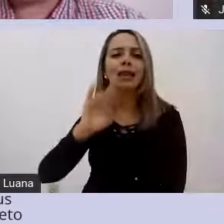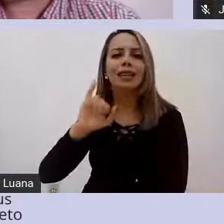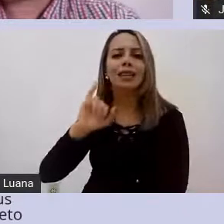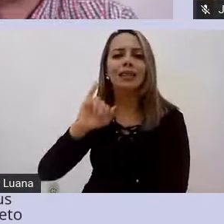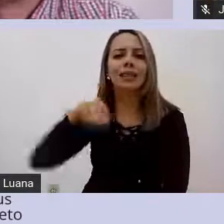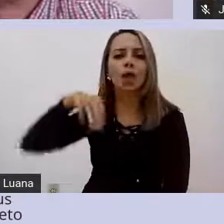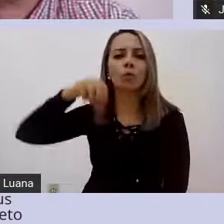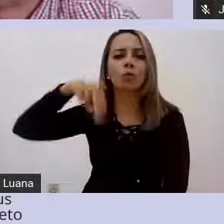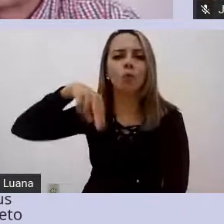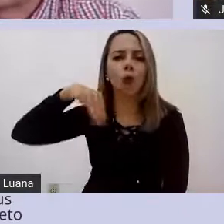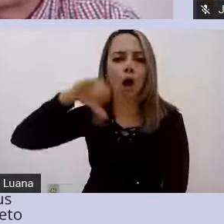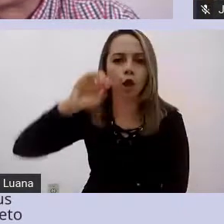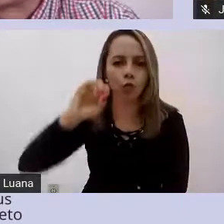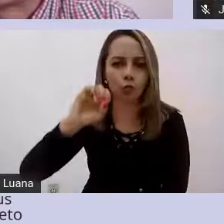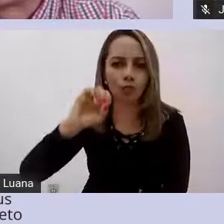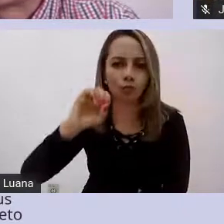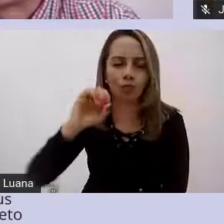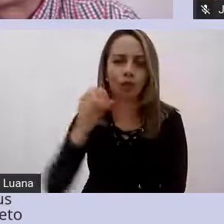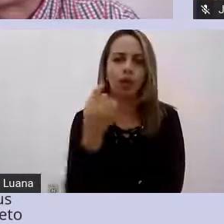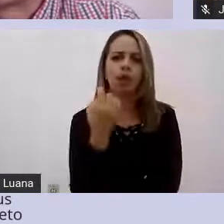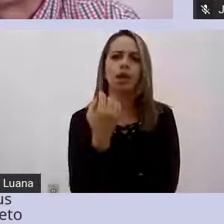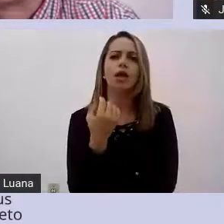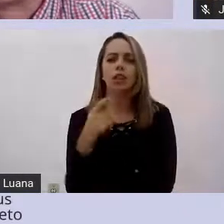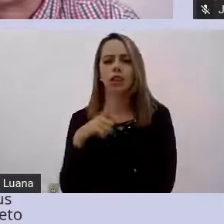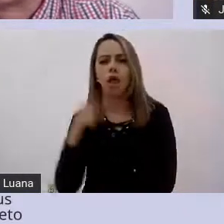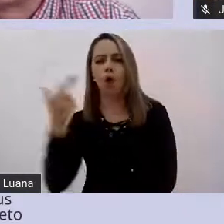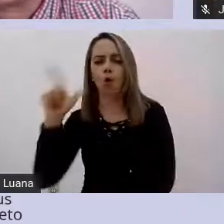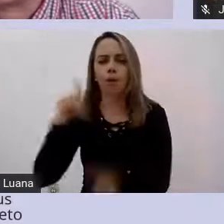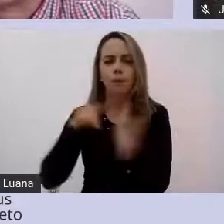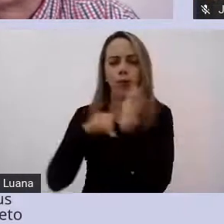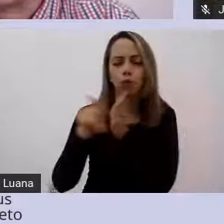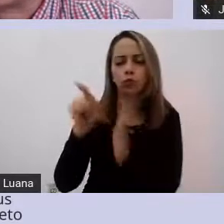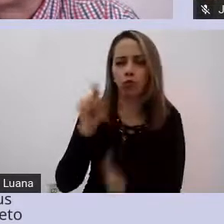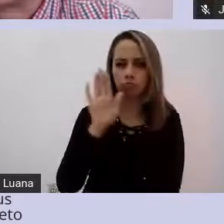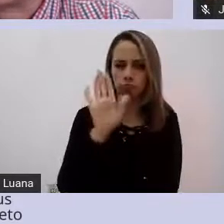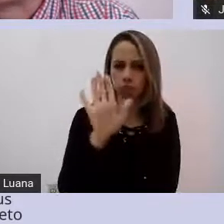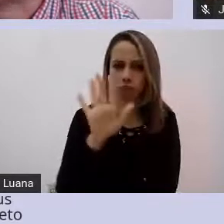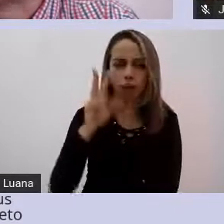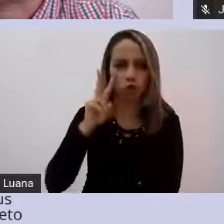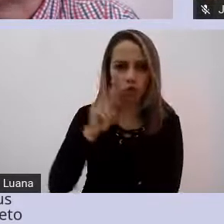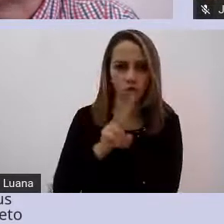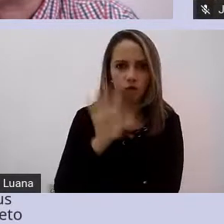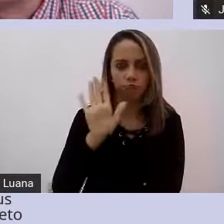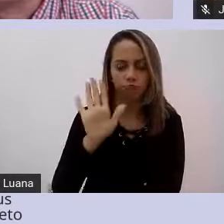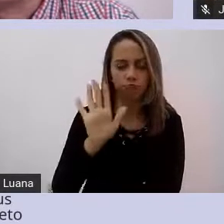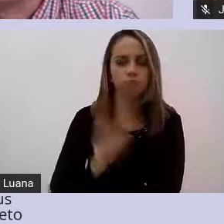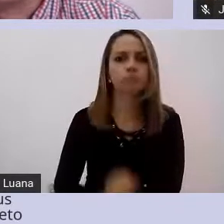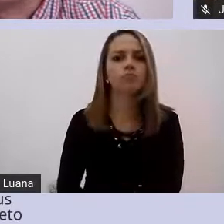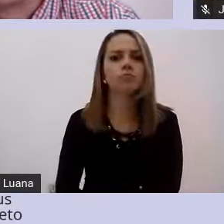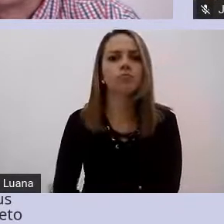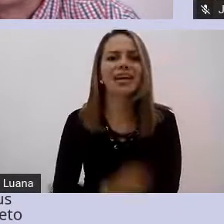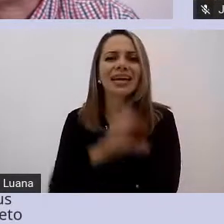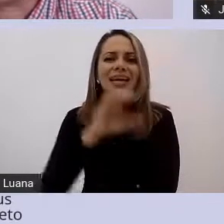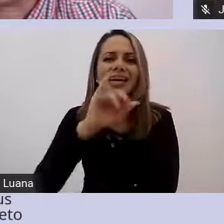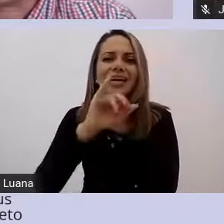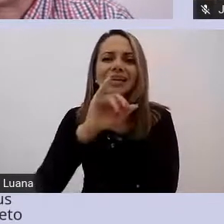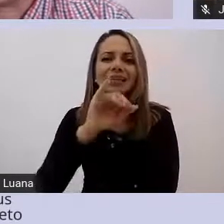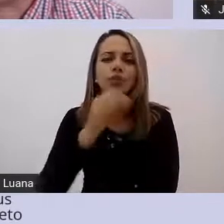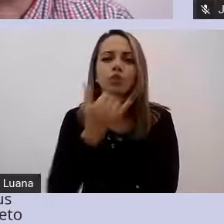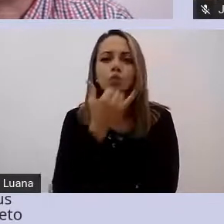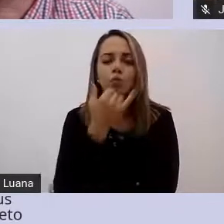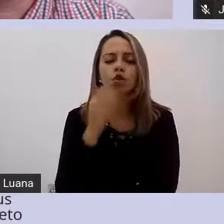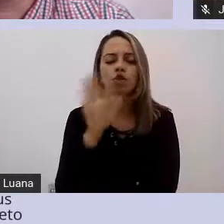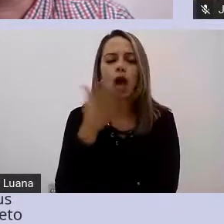aqui, deixa eu voltar aqui para ver se você tiver mais fácil aí, Cris, de pegar a primeira. Ah, não, é